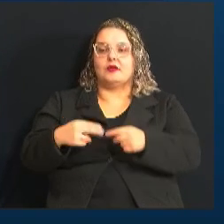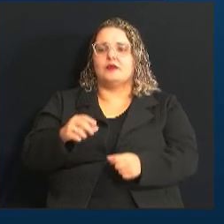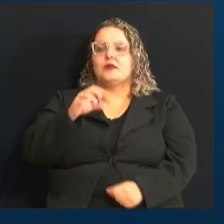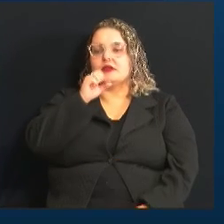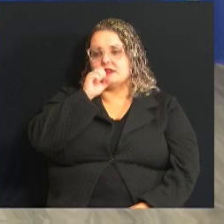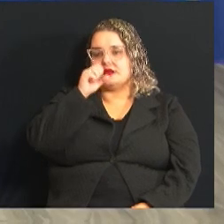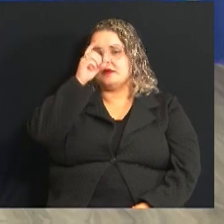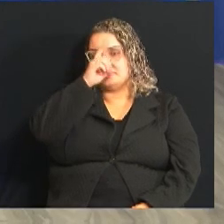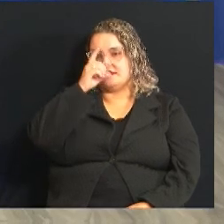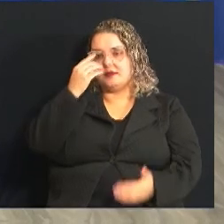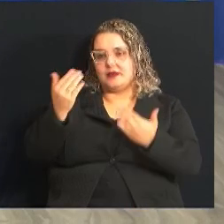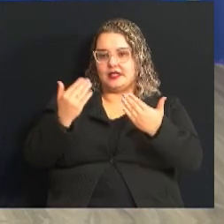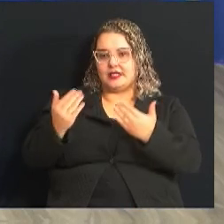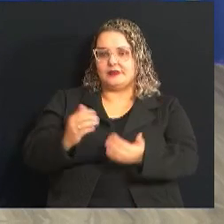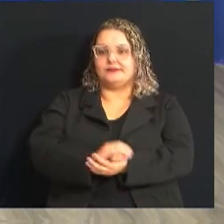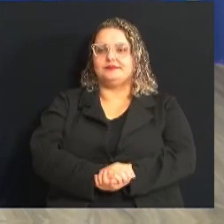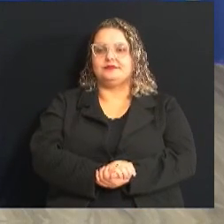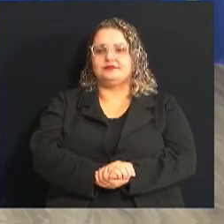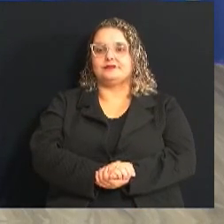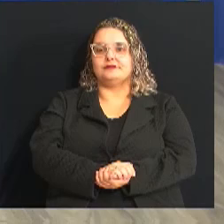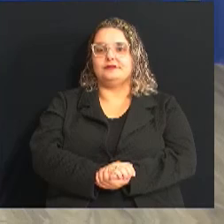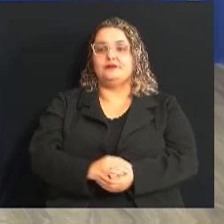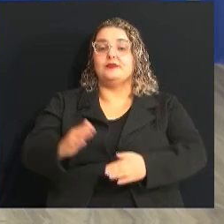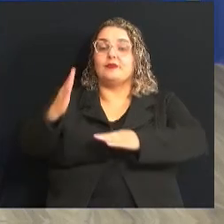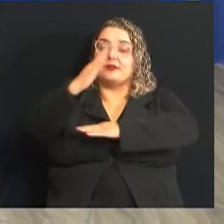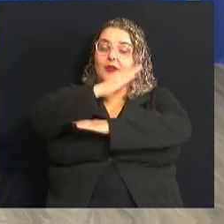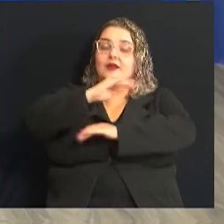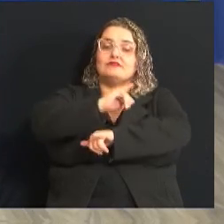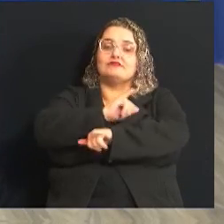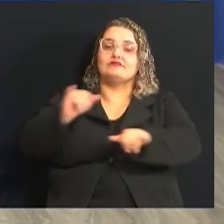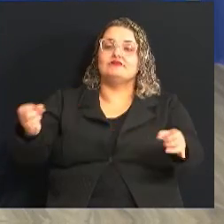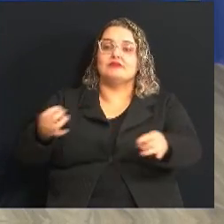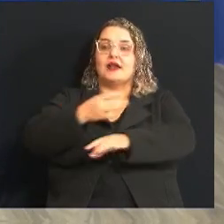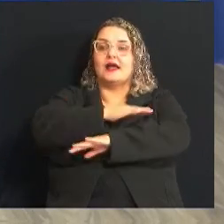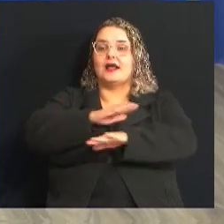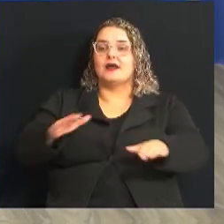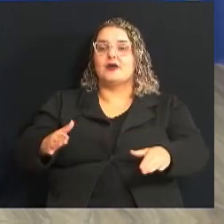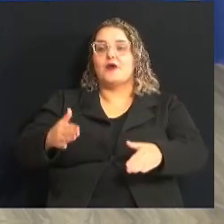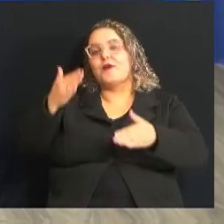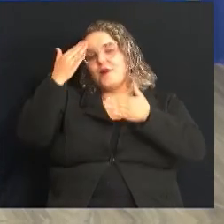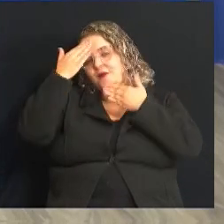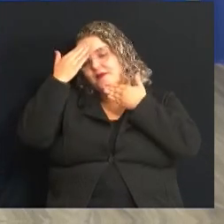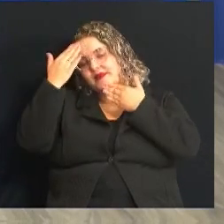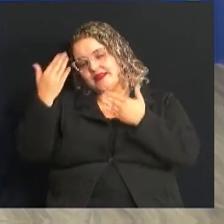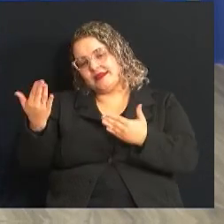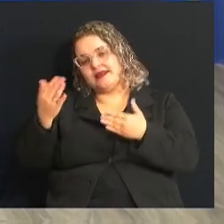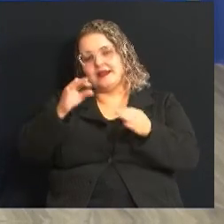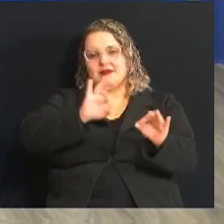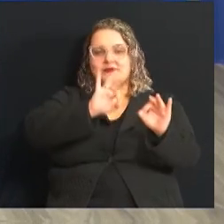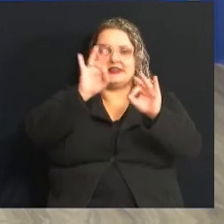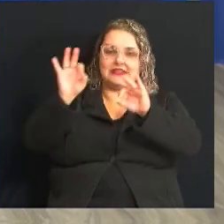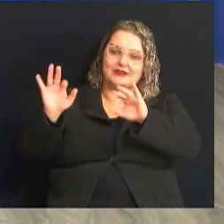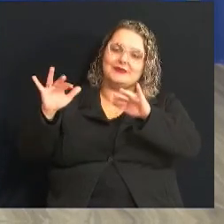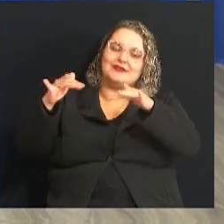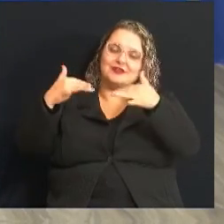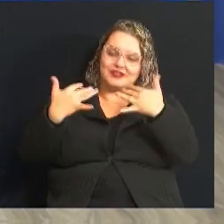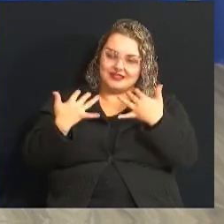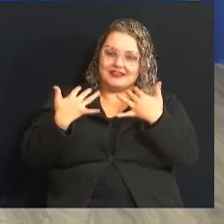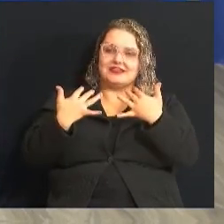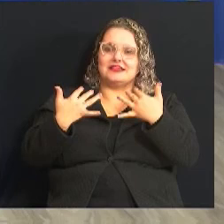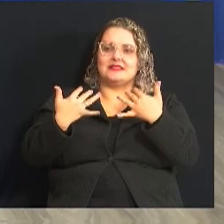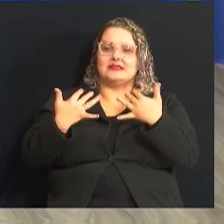semana. O nosso Câmara Notícia fica por aqui. Muito obrigado pela sua companhia, pela sua